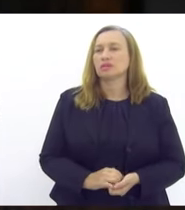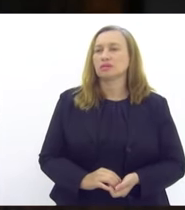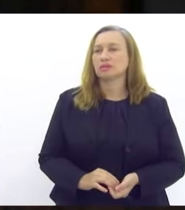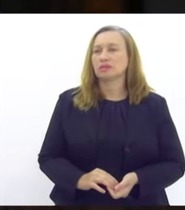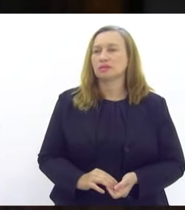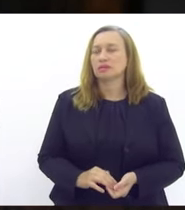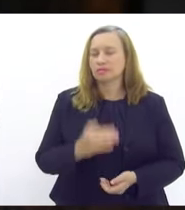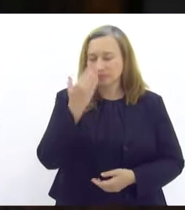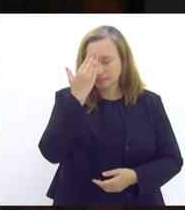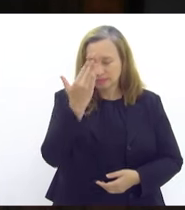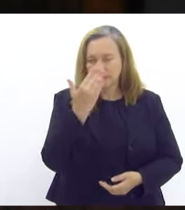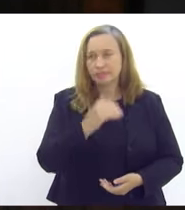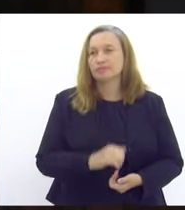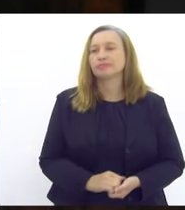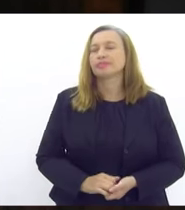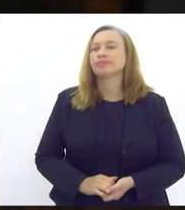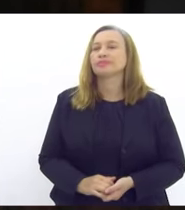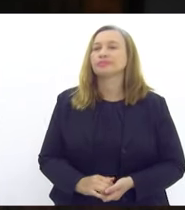Muito obrigada.